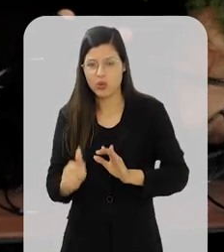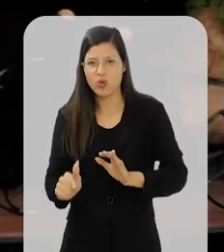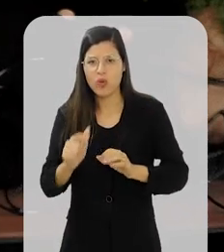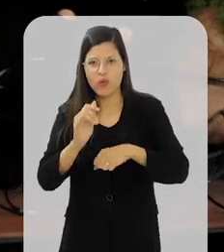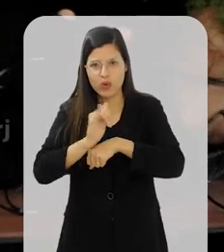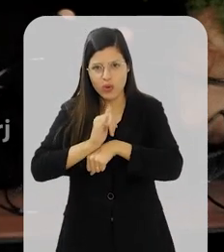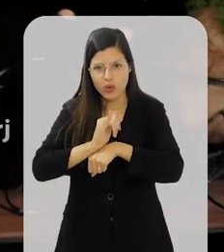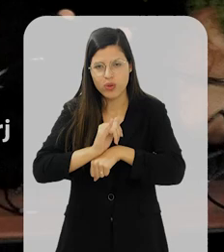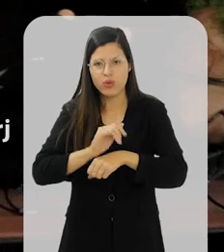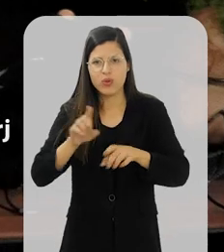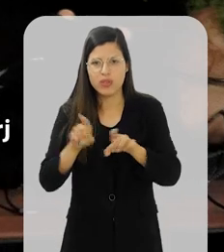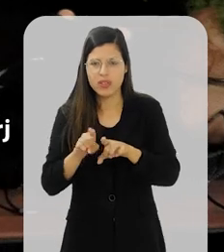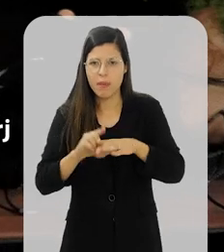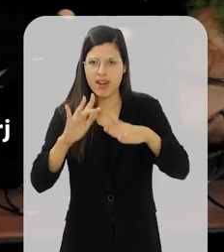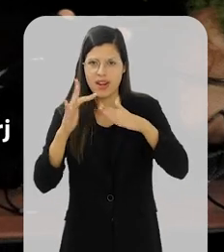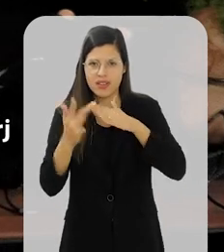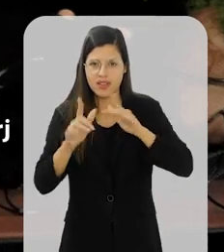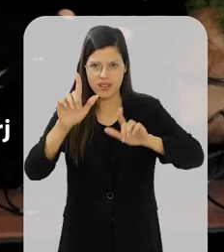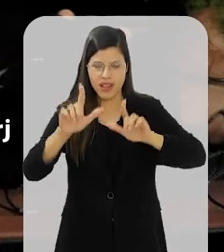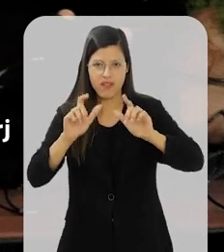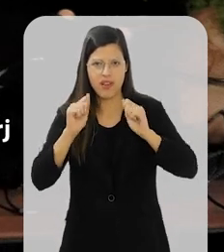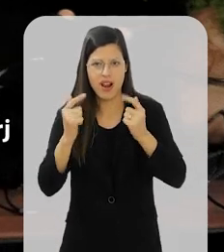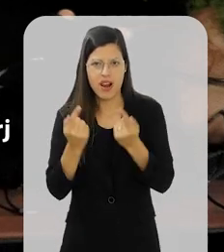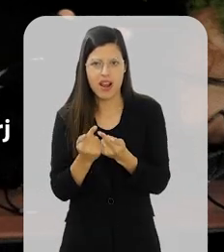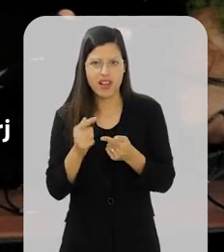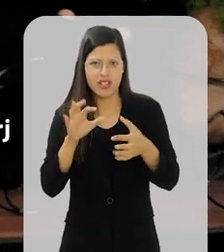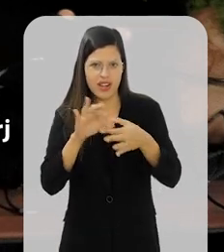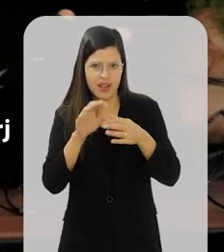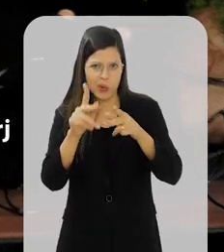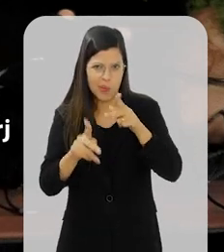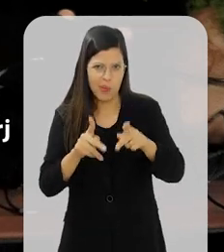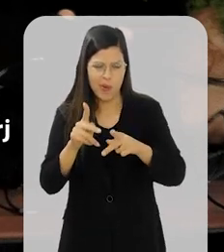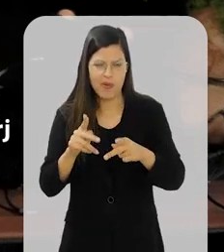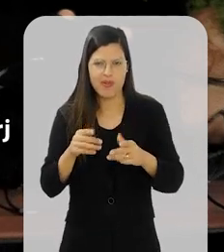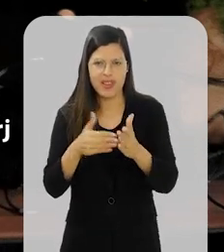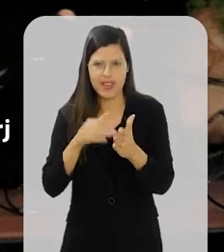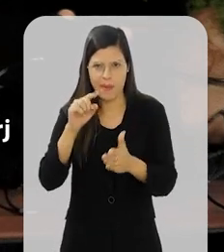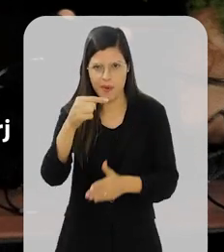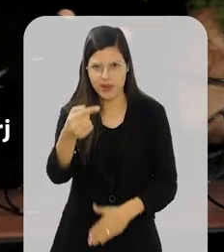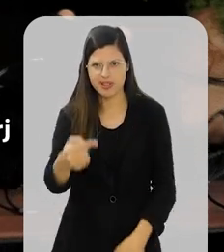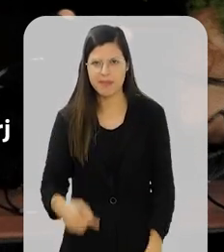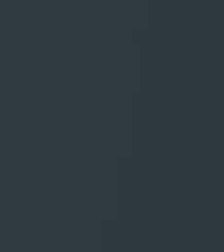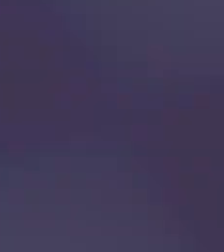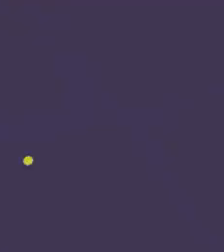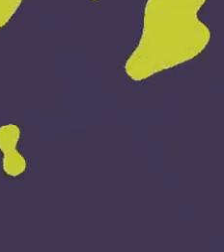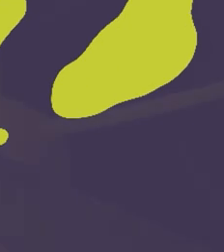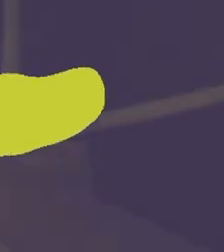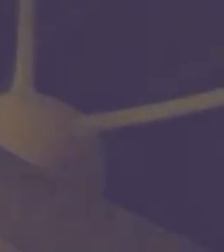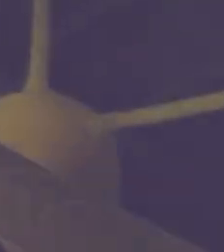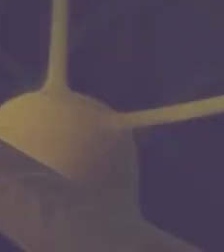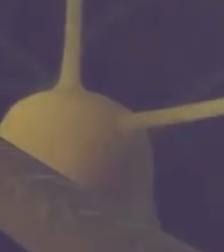nosso canal do YouTube e acompanhe a programação pelas redes sociais. TV Alerj, Canal do Povo. Até a próxima.